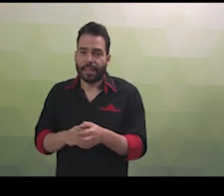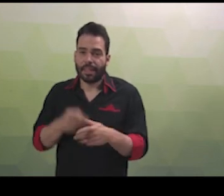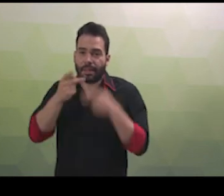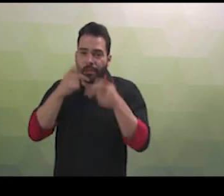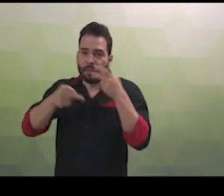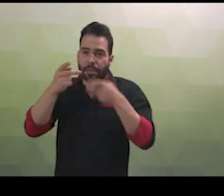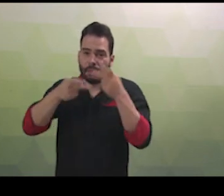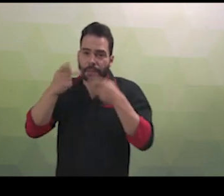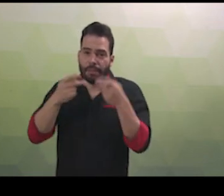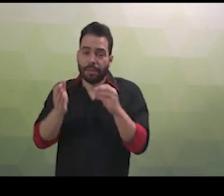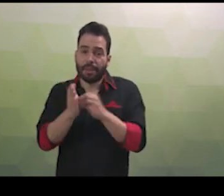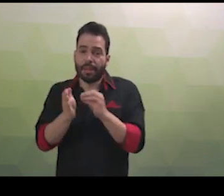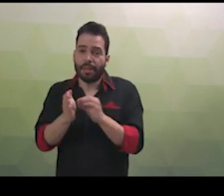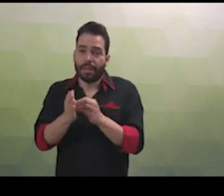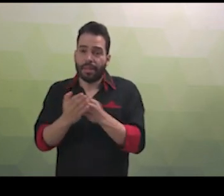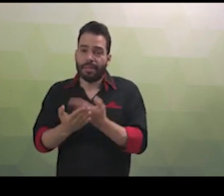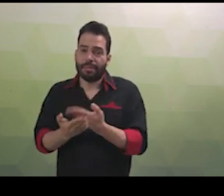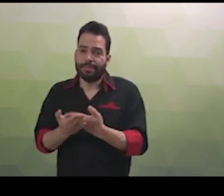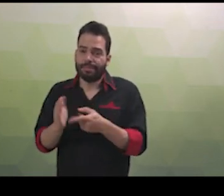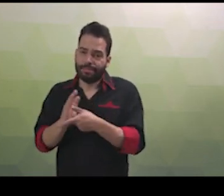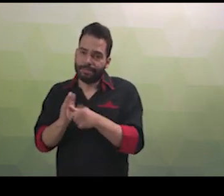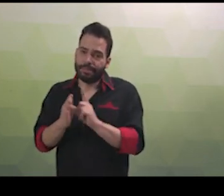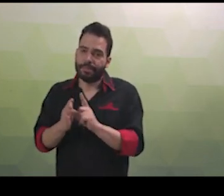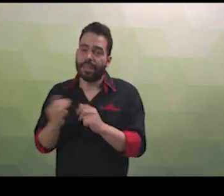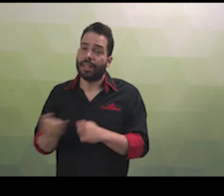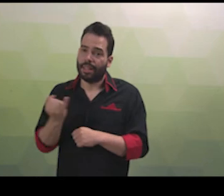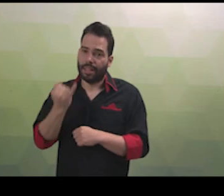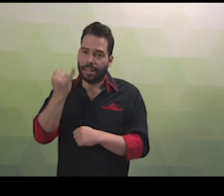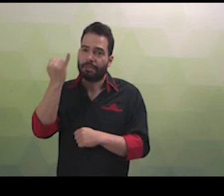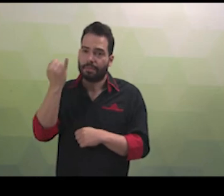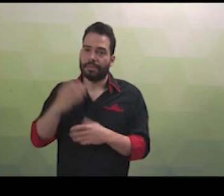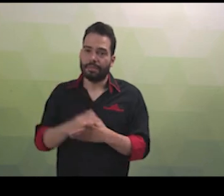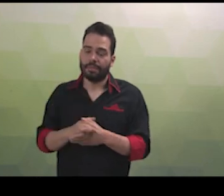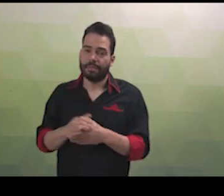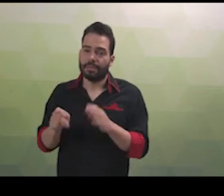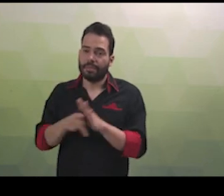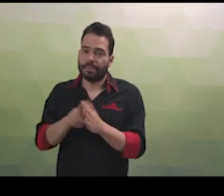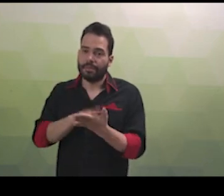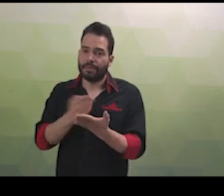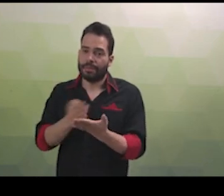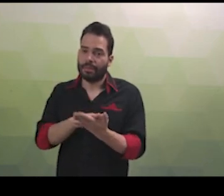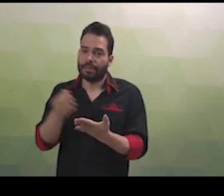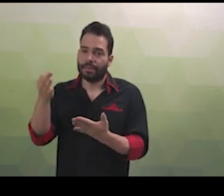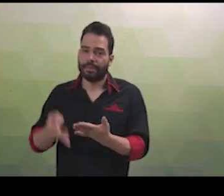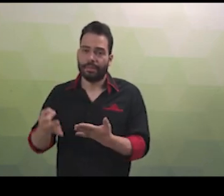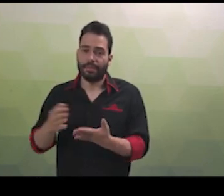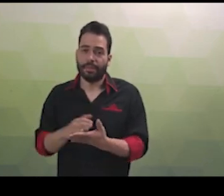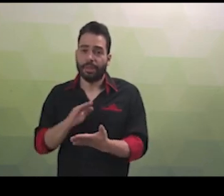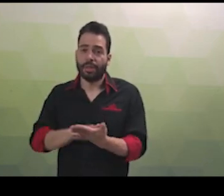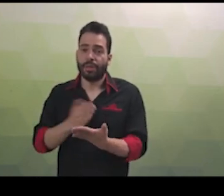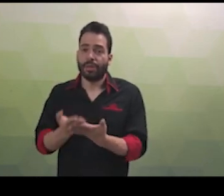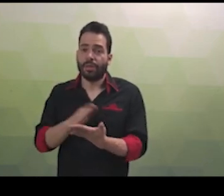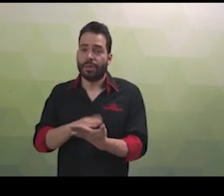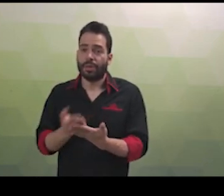de preparação e estudo prévio, tão importante para que esse processo se dê da forma como deve ser.